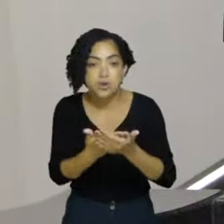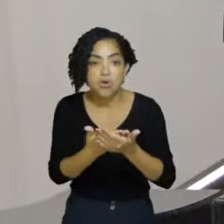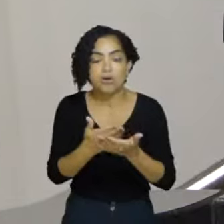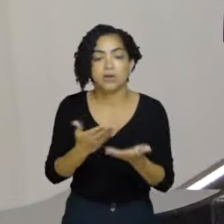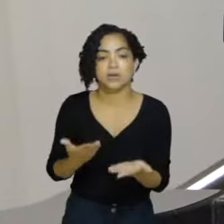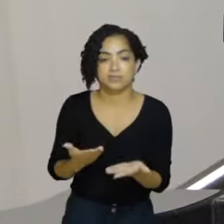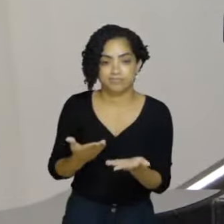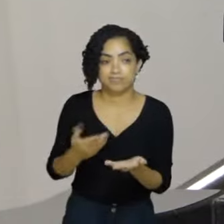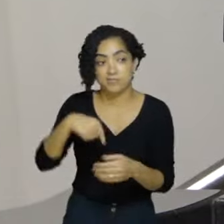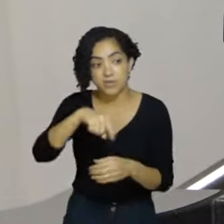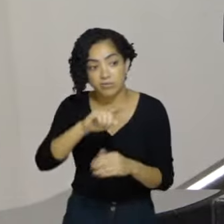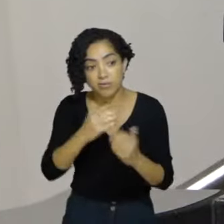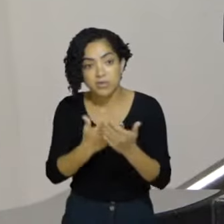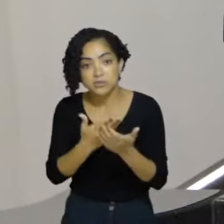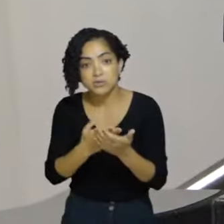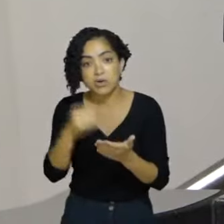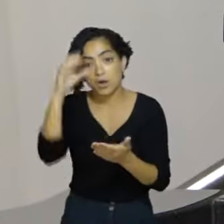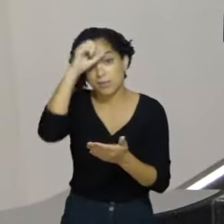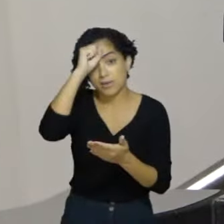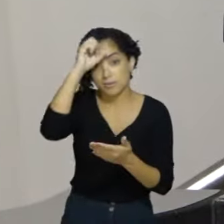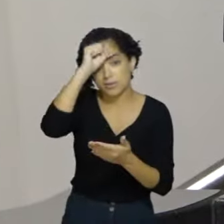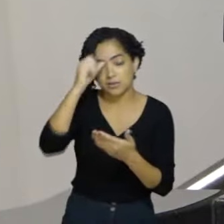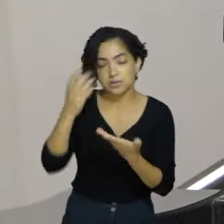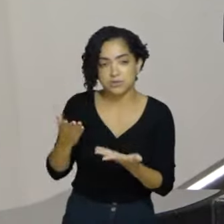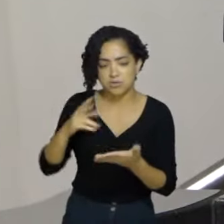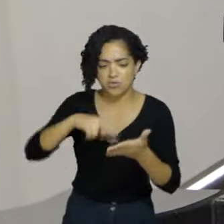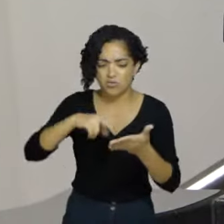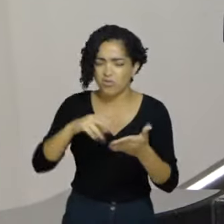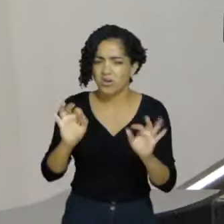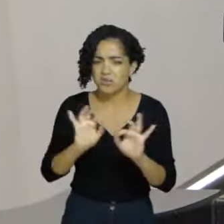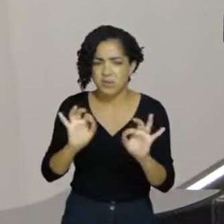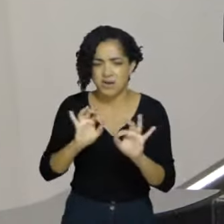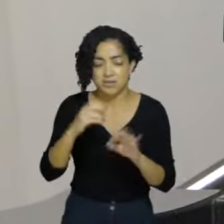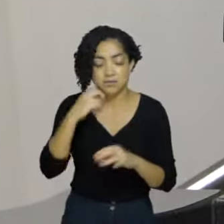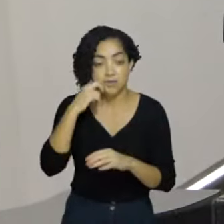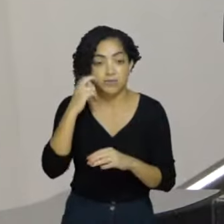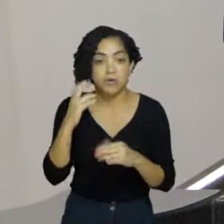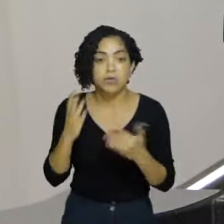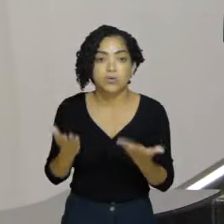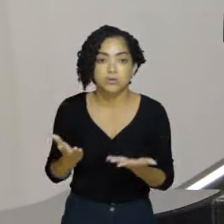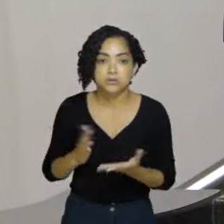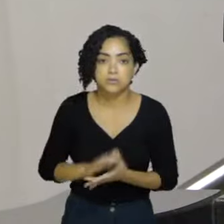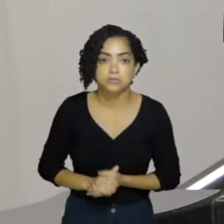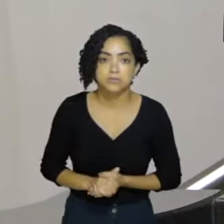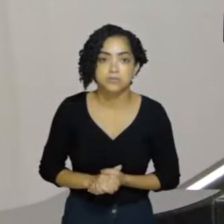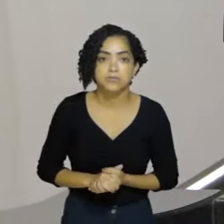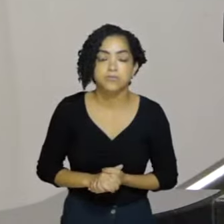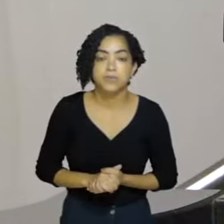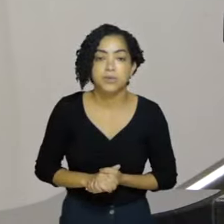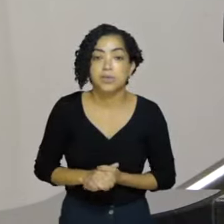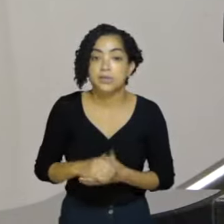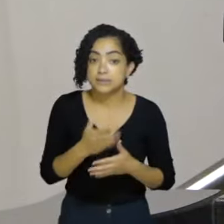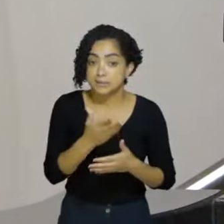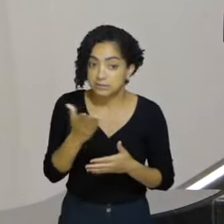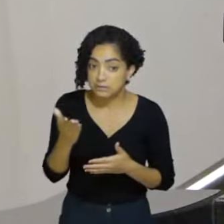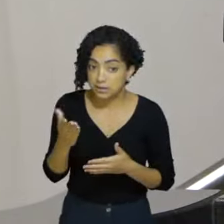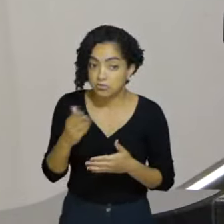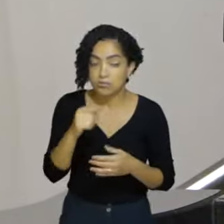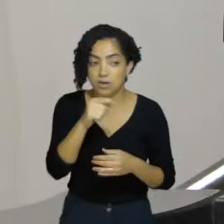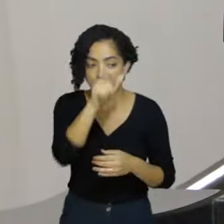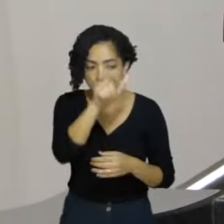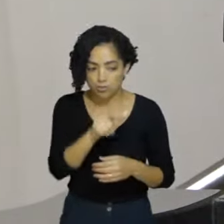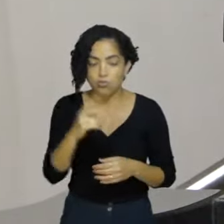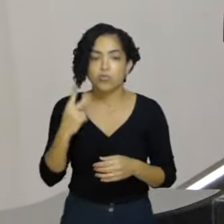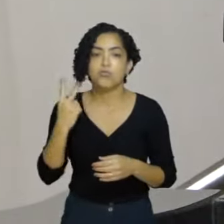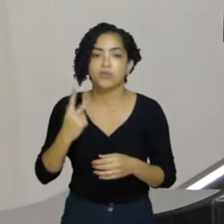seu imposto. E aí, continua, eu não vou ler mais, porque é uma vergonha enorme. Pode tirar da tela, por favor. Então, o vereador Fernando Cordeiro fez